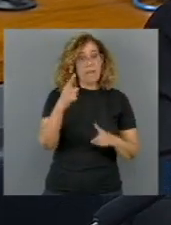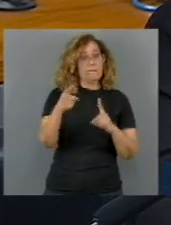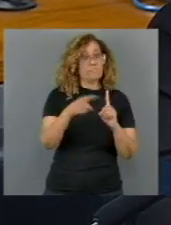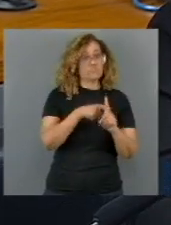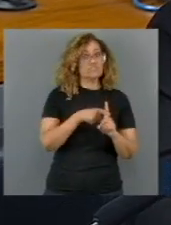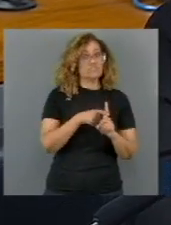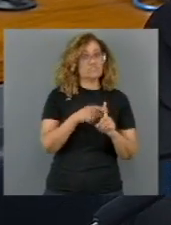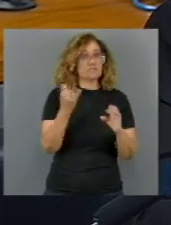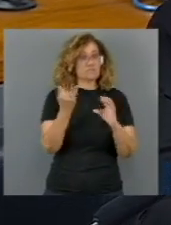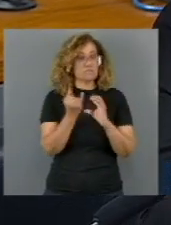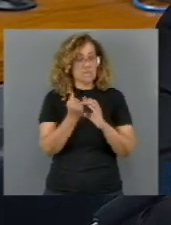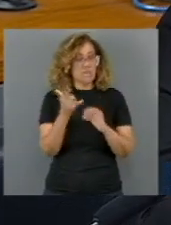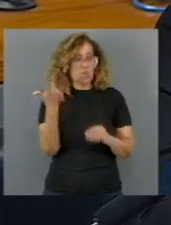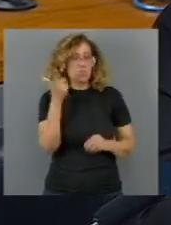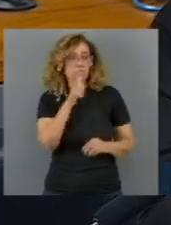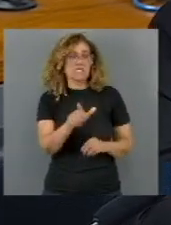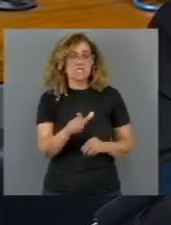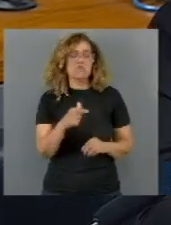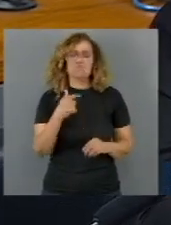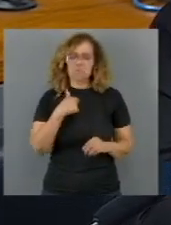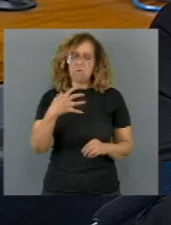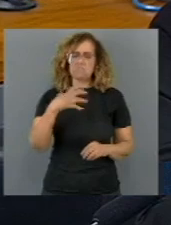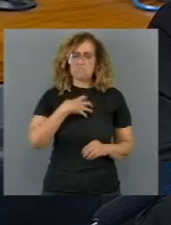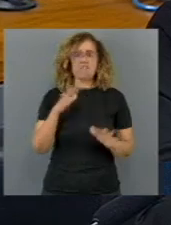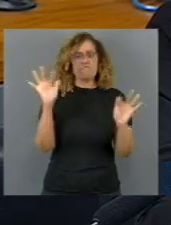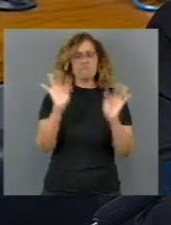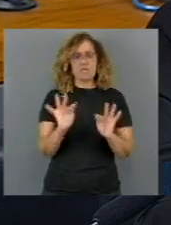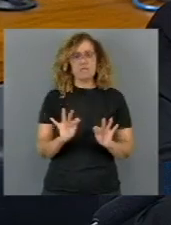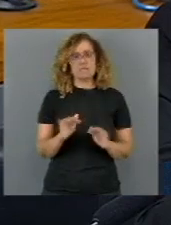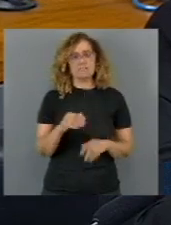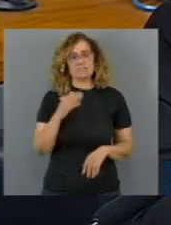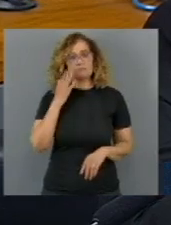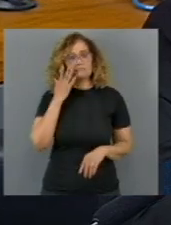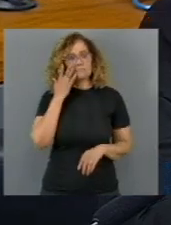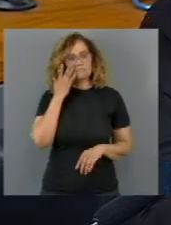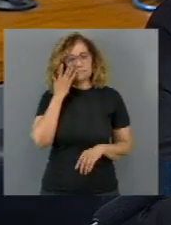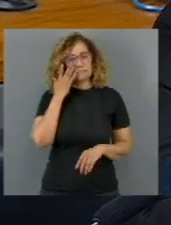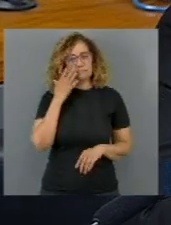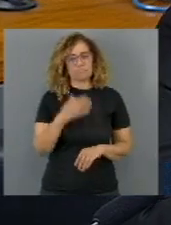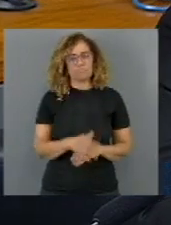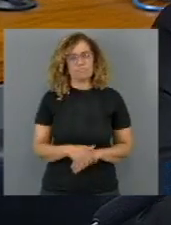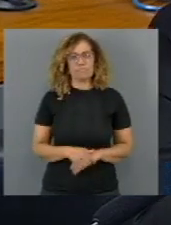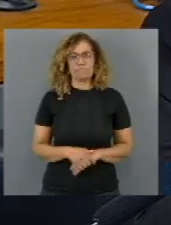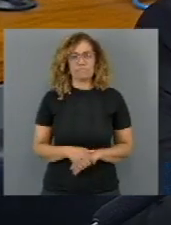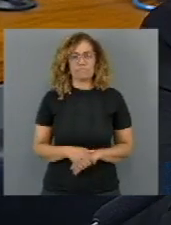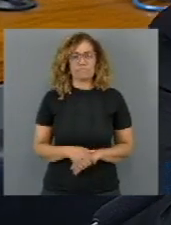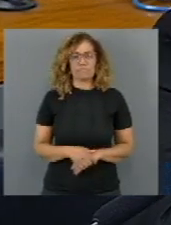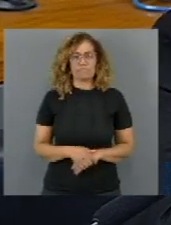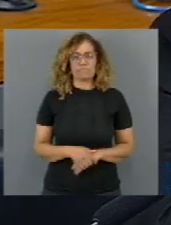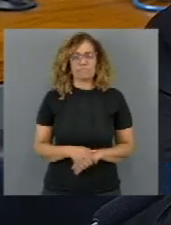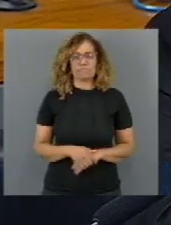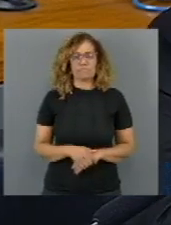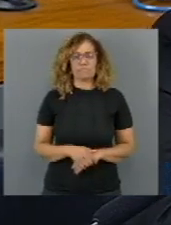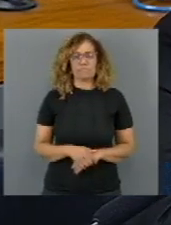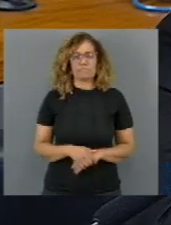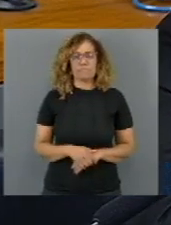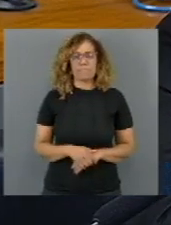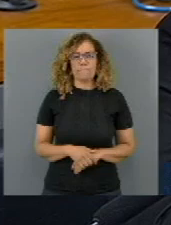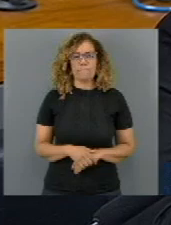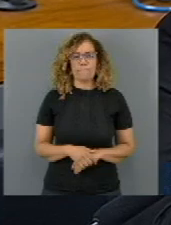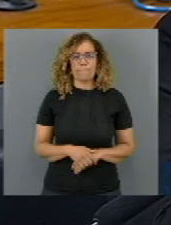CPMI conseguiu, presidente. Eu fico muito feliz com isso. E eu quero dizer também para a senhora, Cabo Marcela,